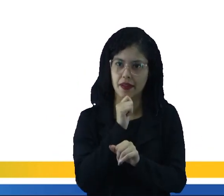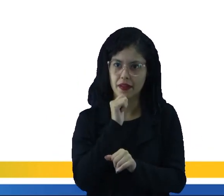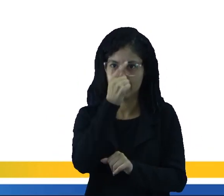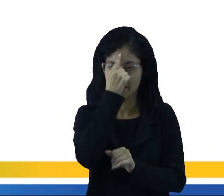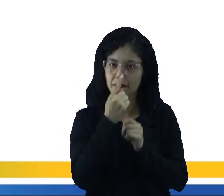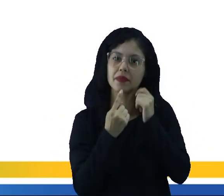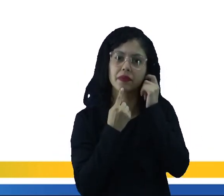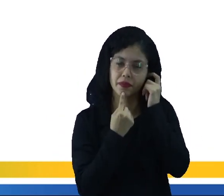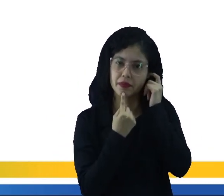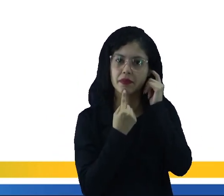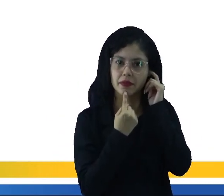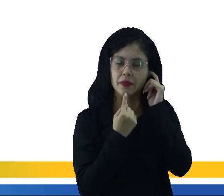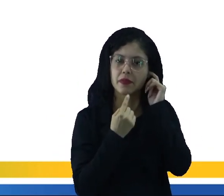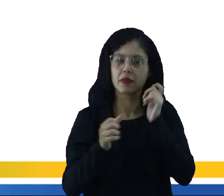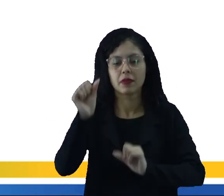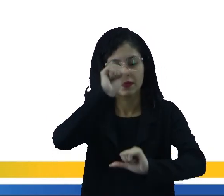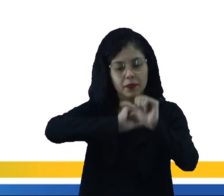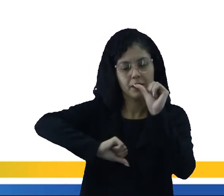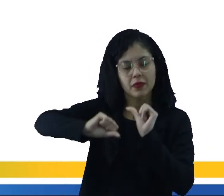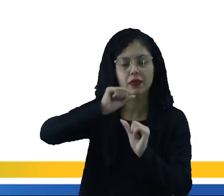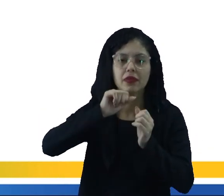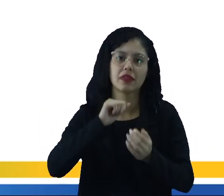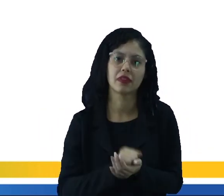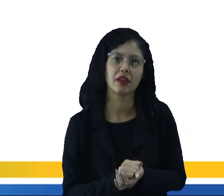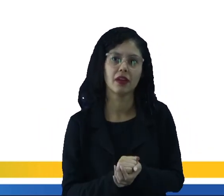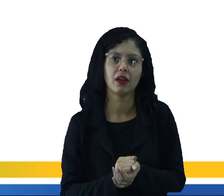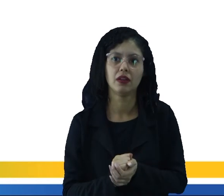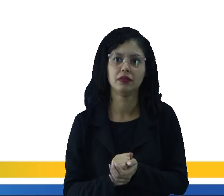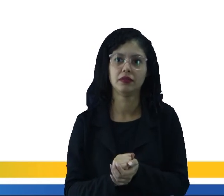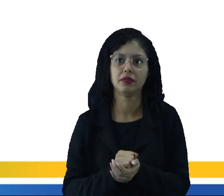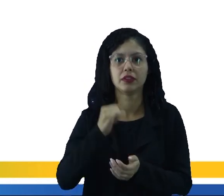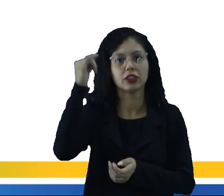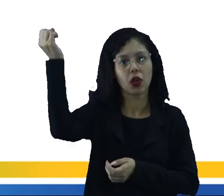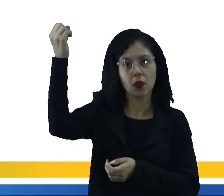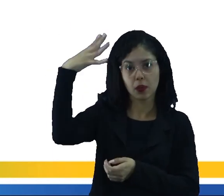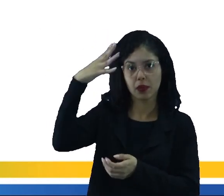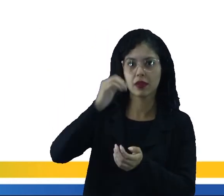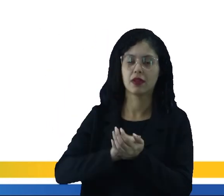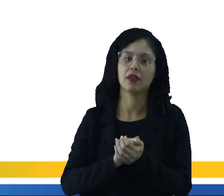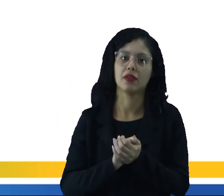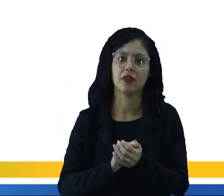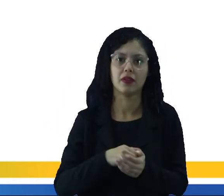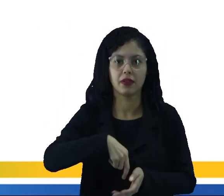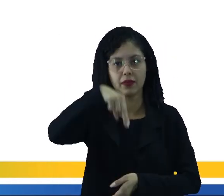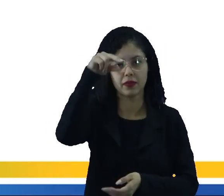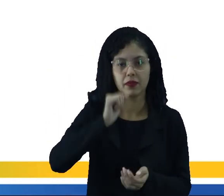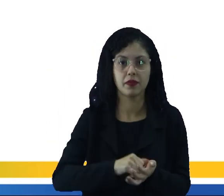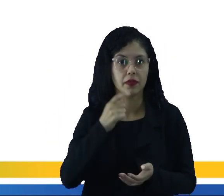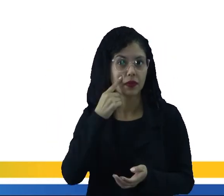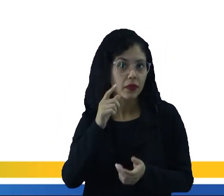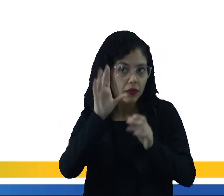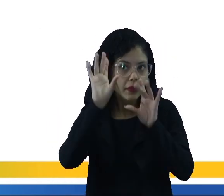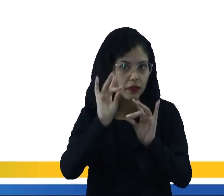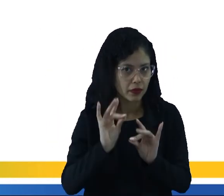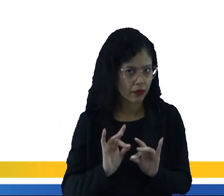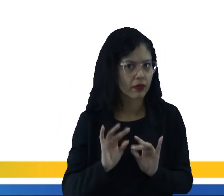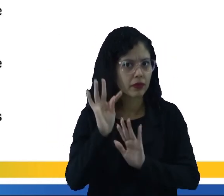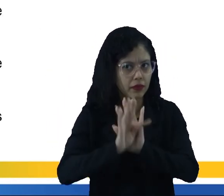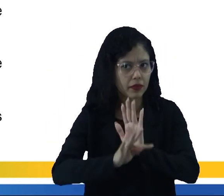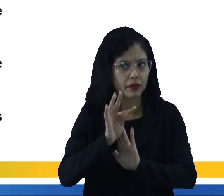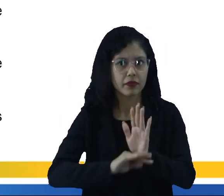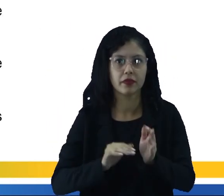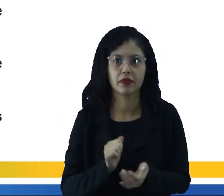as imagens invertidas dos iluminosos habitantes do norte. Preste atenção nesse texto